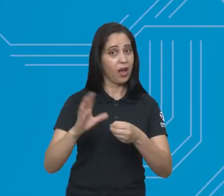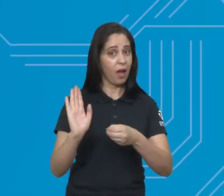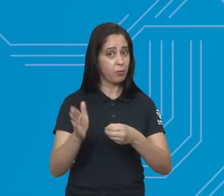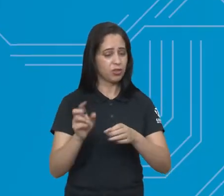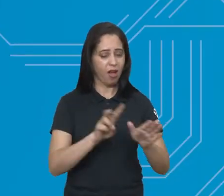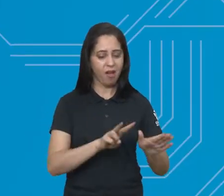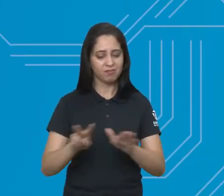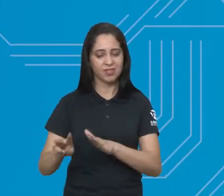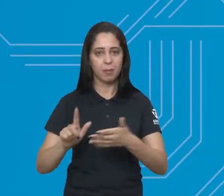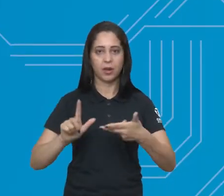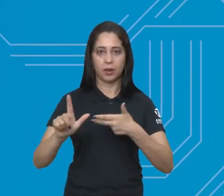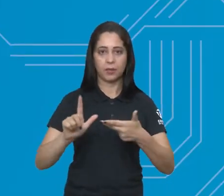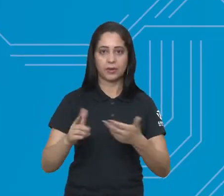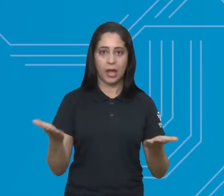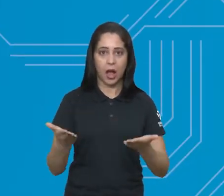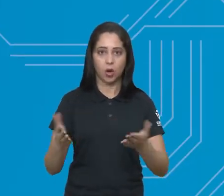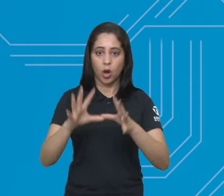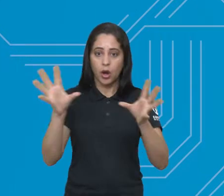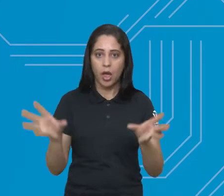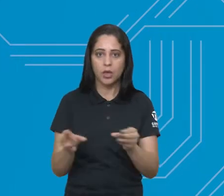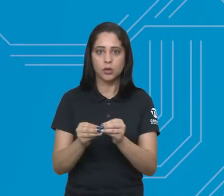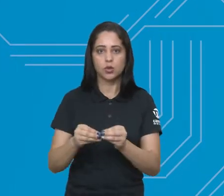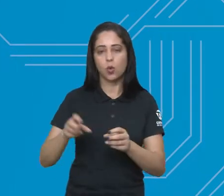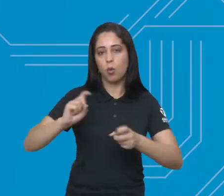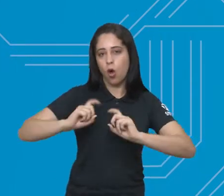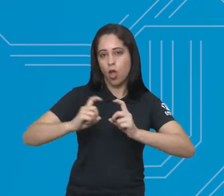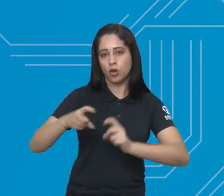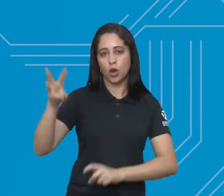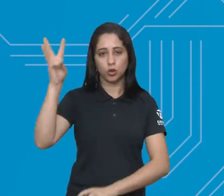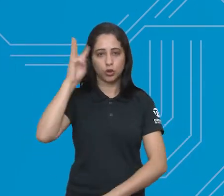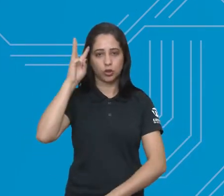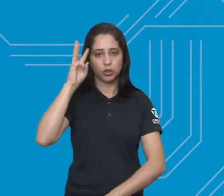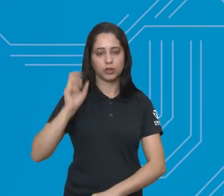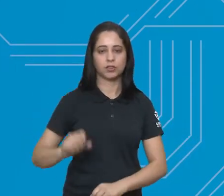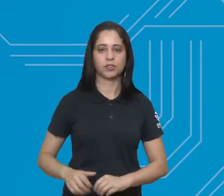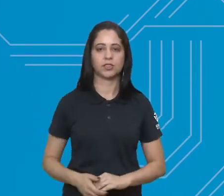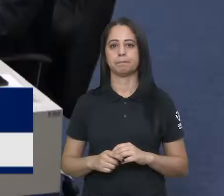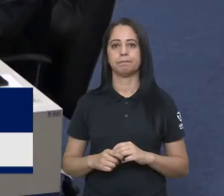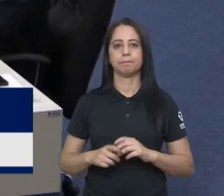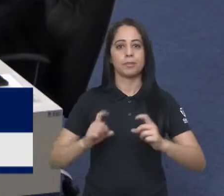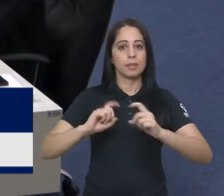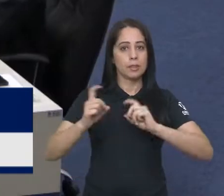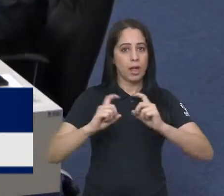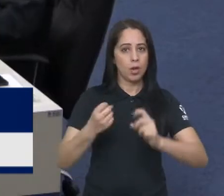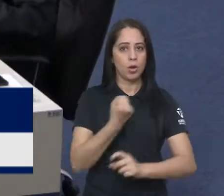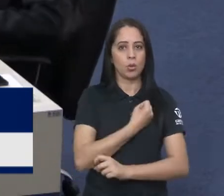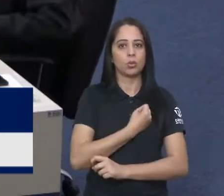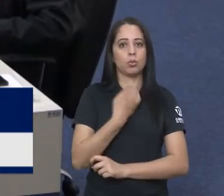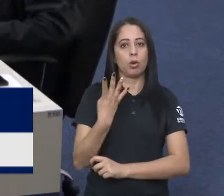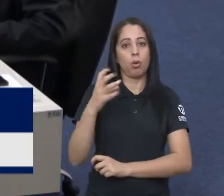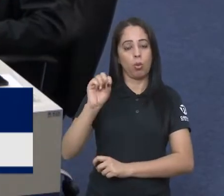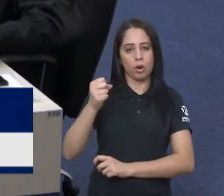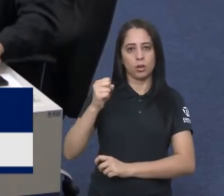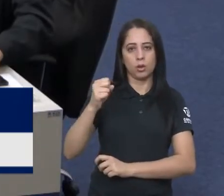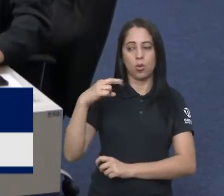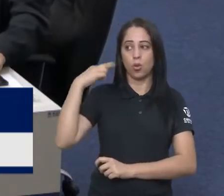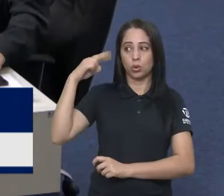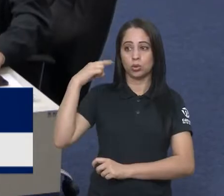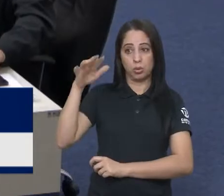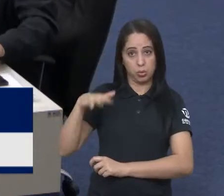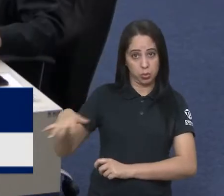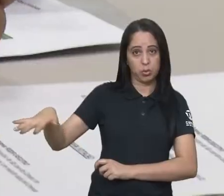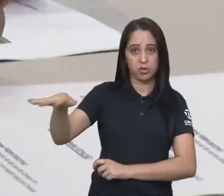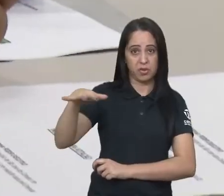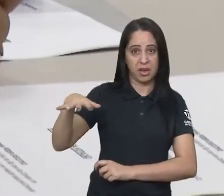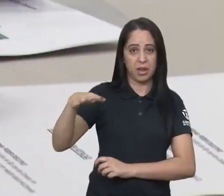Voltamos com a Semana Legislativa. Confira agora o resumo da sessão de terça-feira. Durante a 48ª sessão